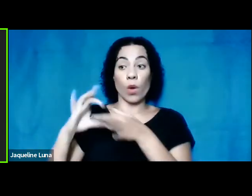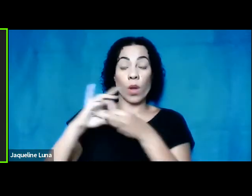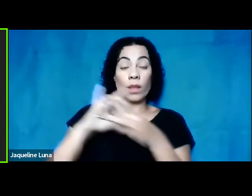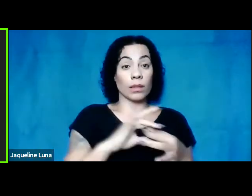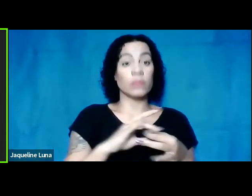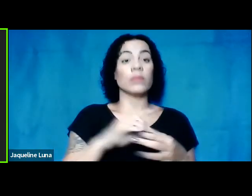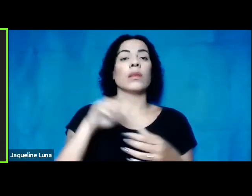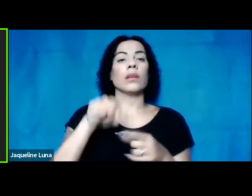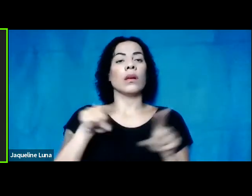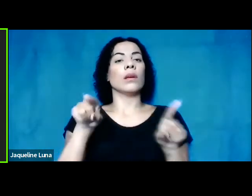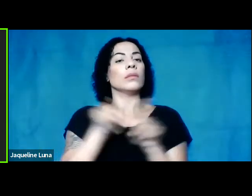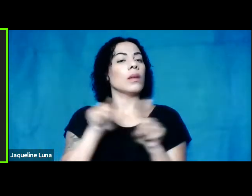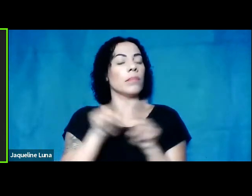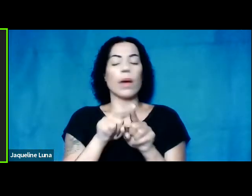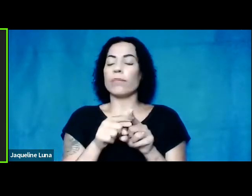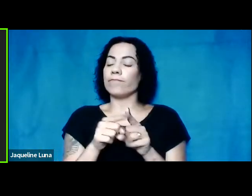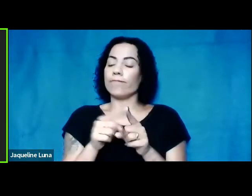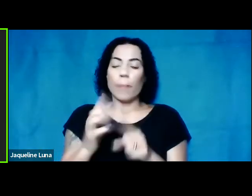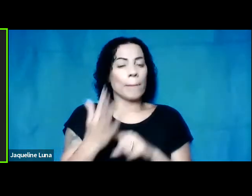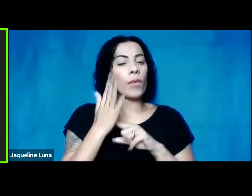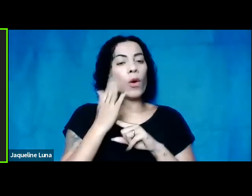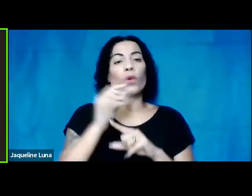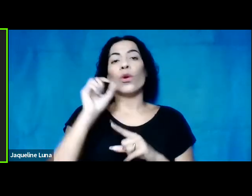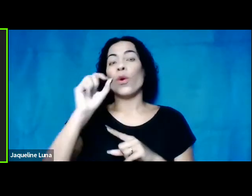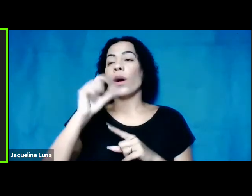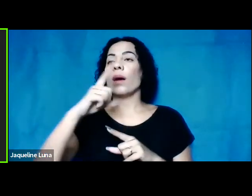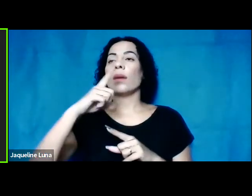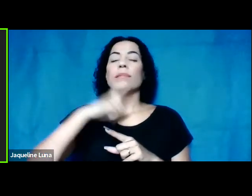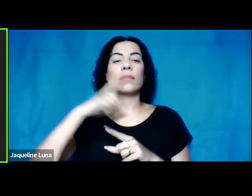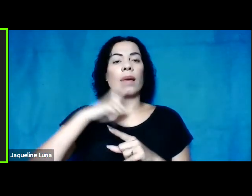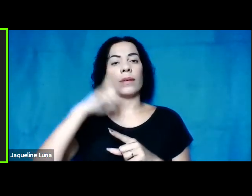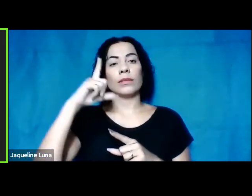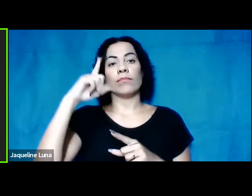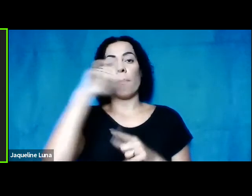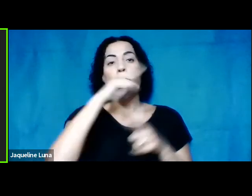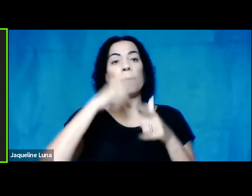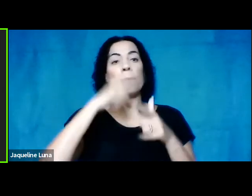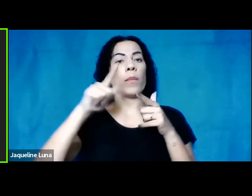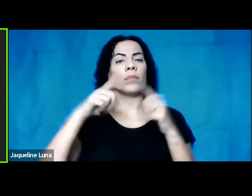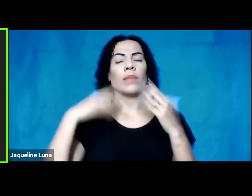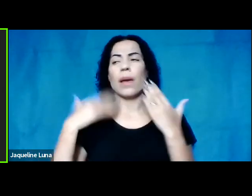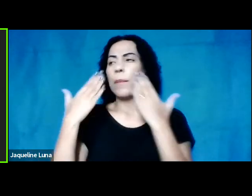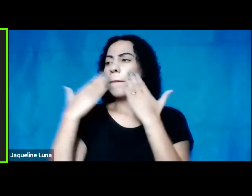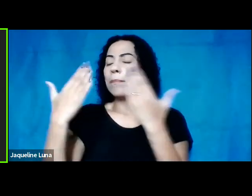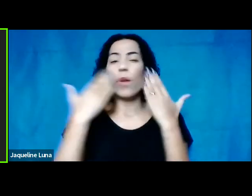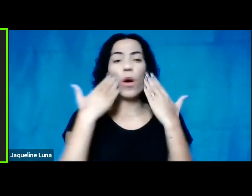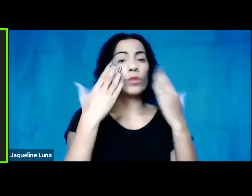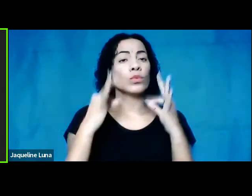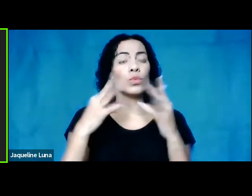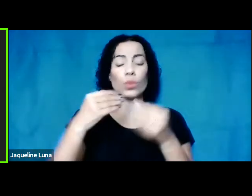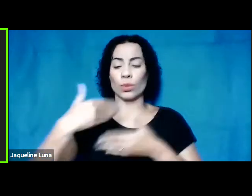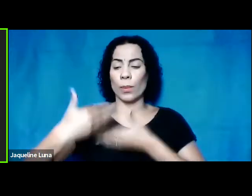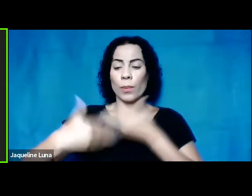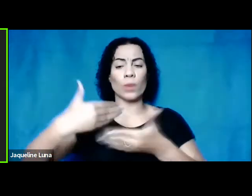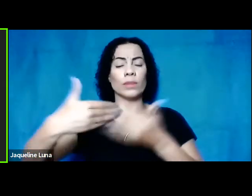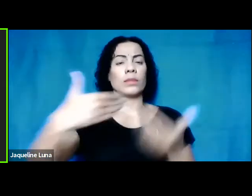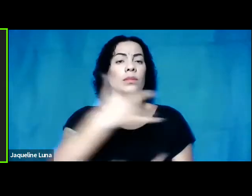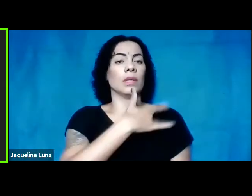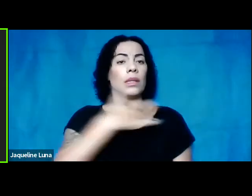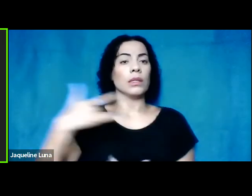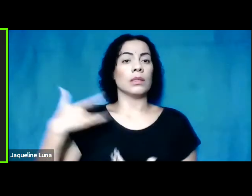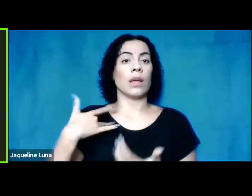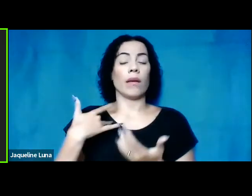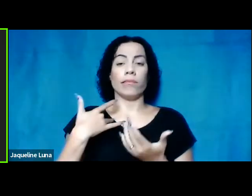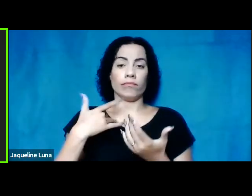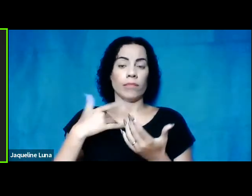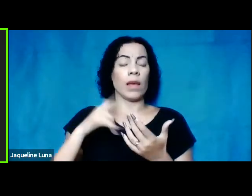reforça a transversalidade da comunicação. Ela está evidente em todos os nossos processos, em todos os processos de saúde, indo muito